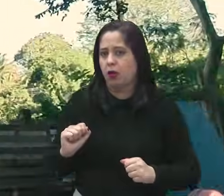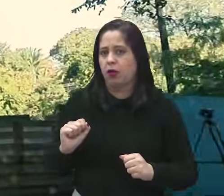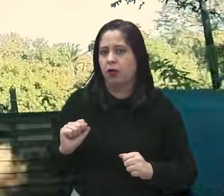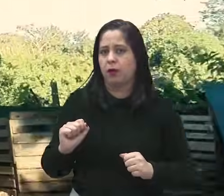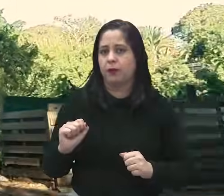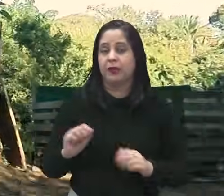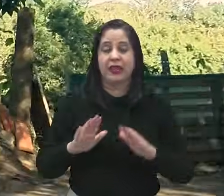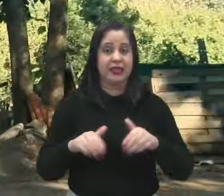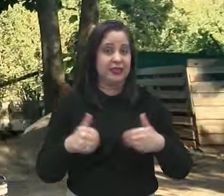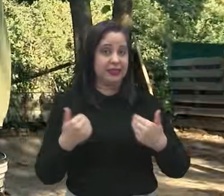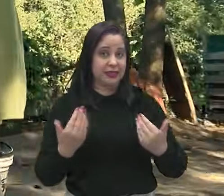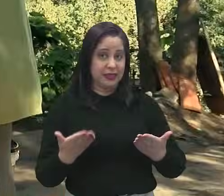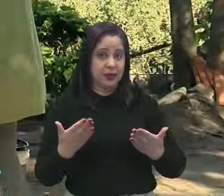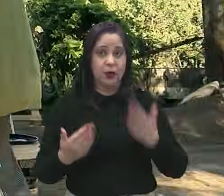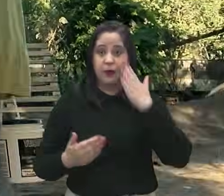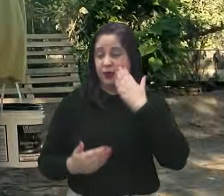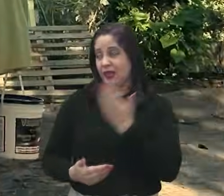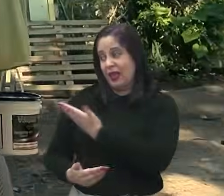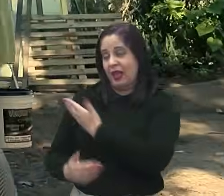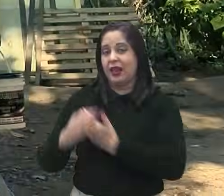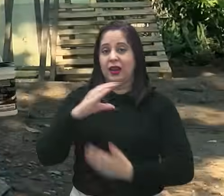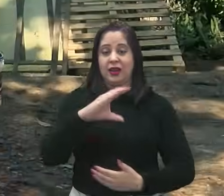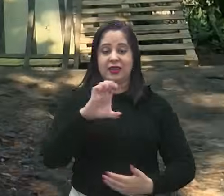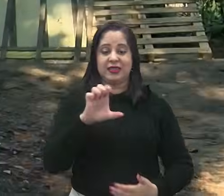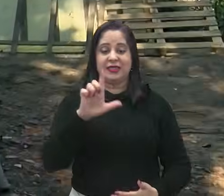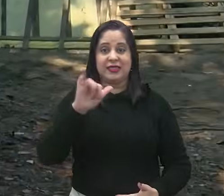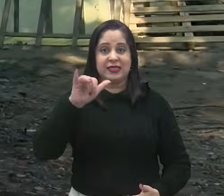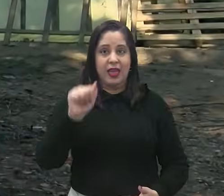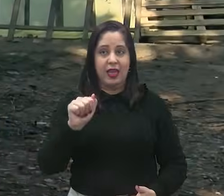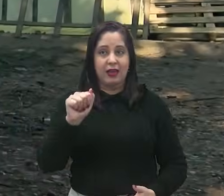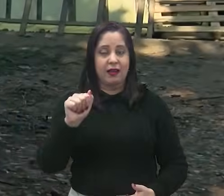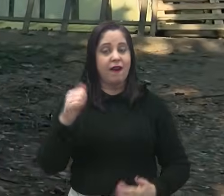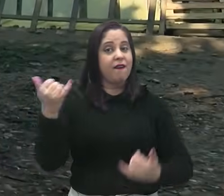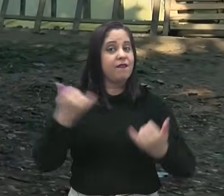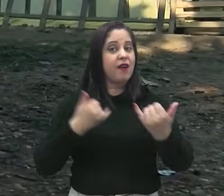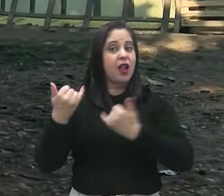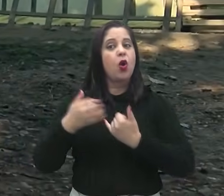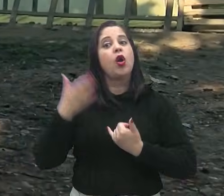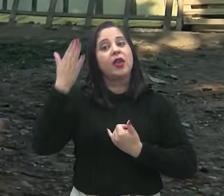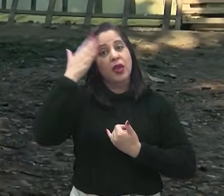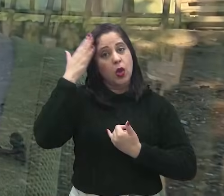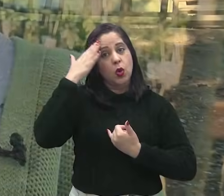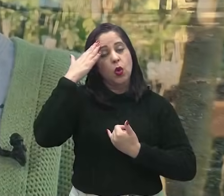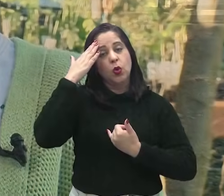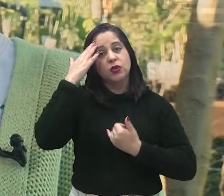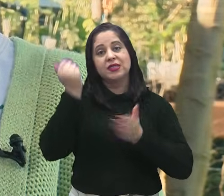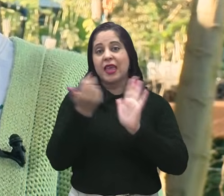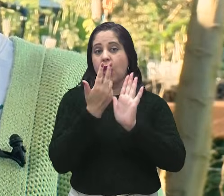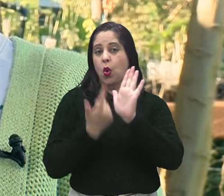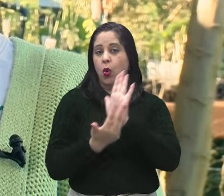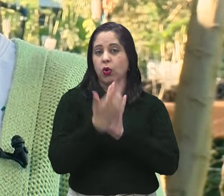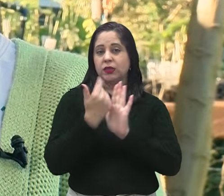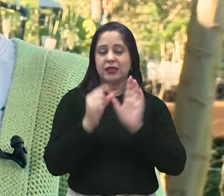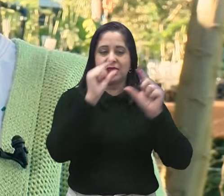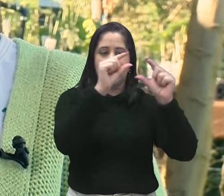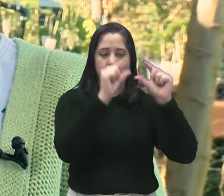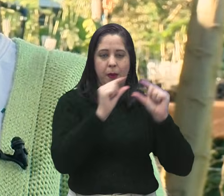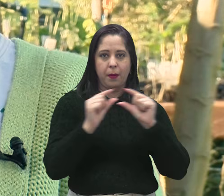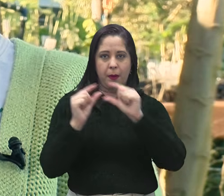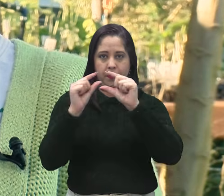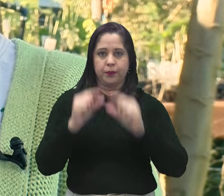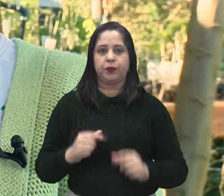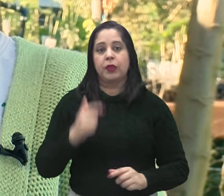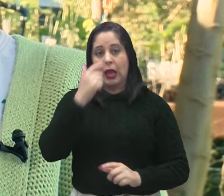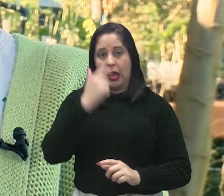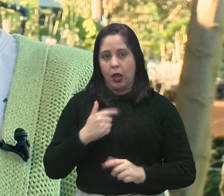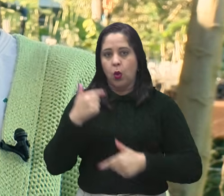conversa, a Célia disse então que sabia fazer mosaico e gostaria de ensinar o mosaico. Eu trabalho com artesanato,